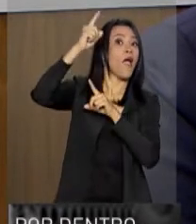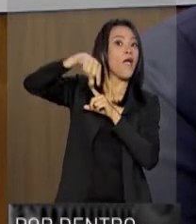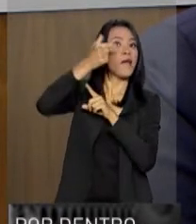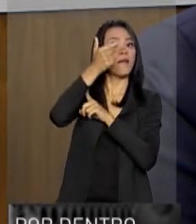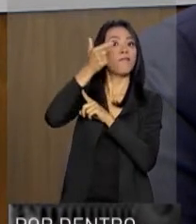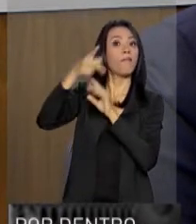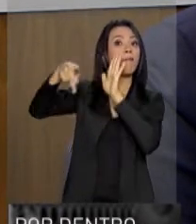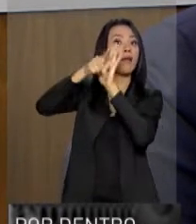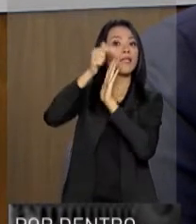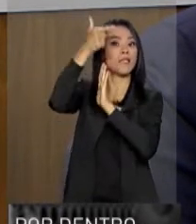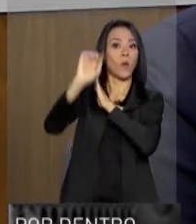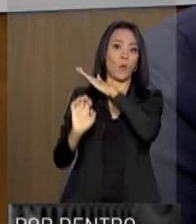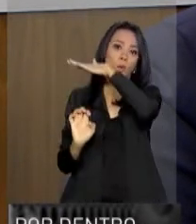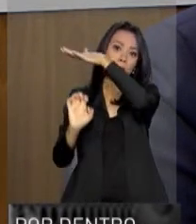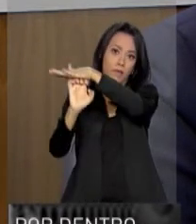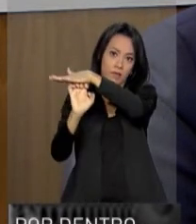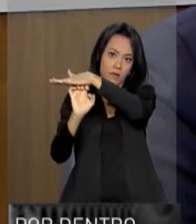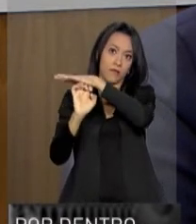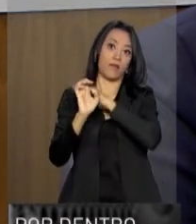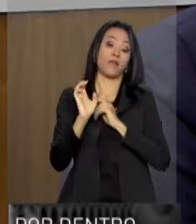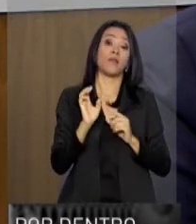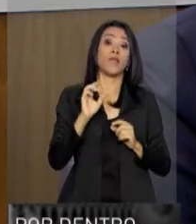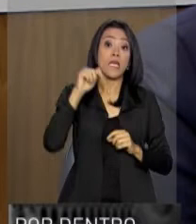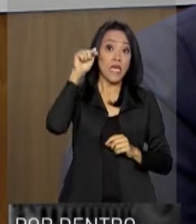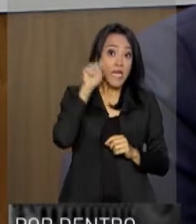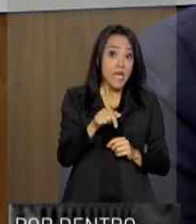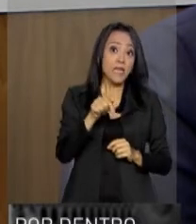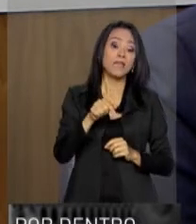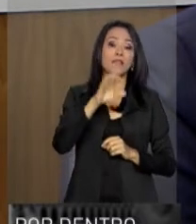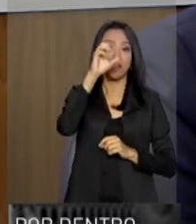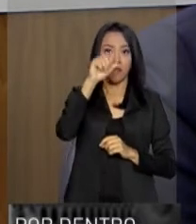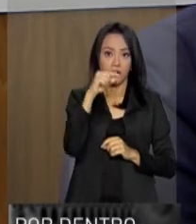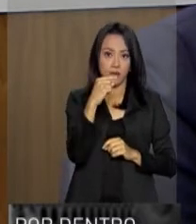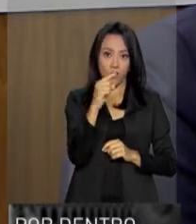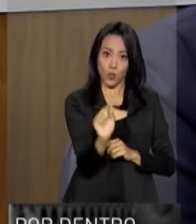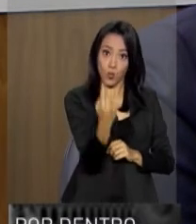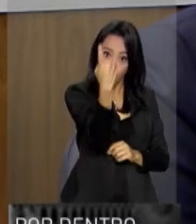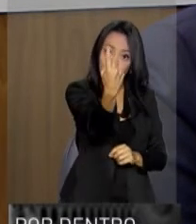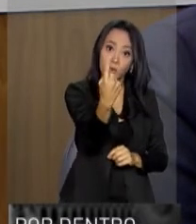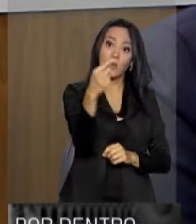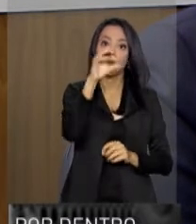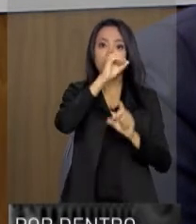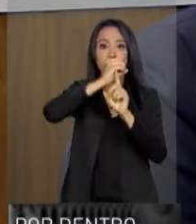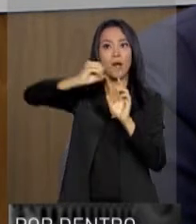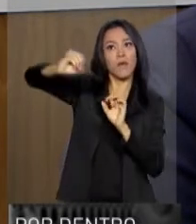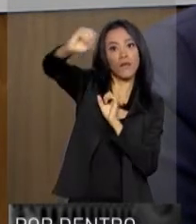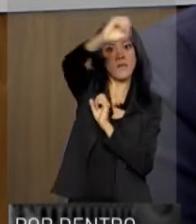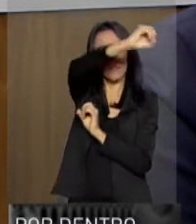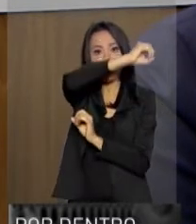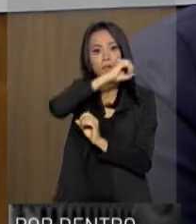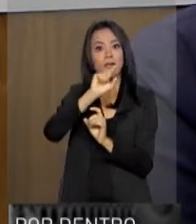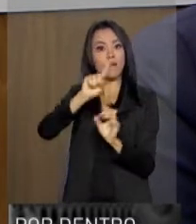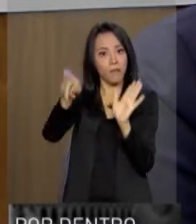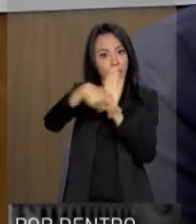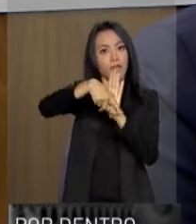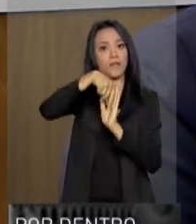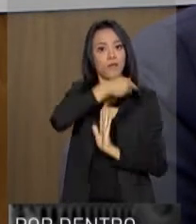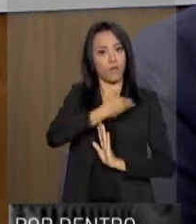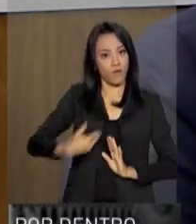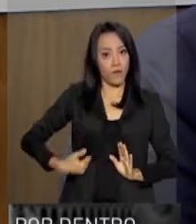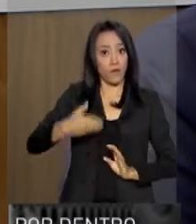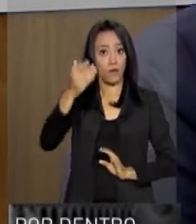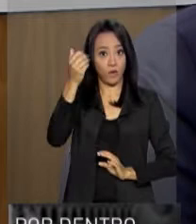privada e vale registrar que esse satélite que é do governo brasileiro tem uma capacidade muito grande tão grande